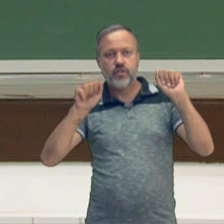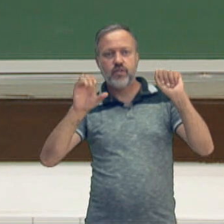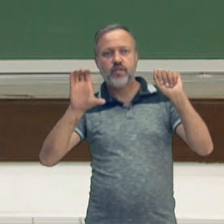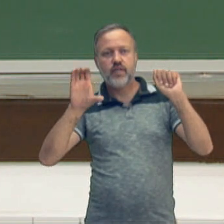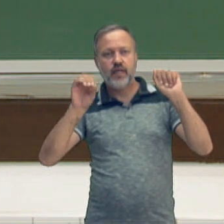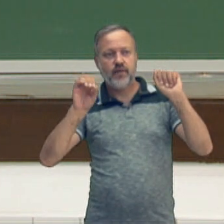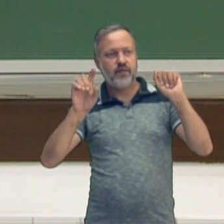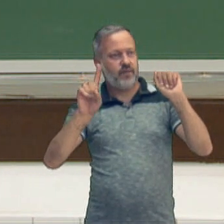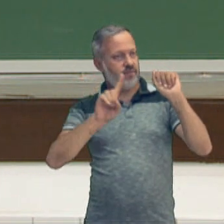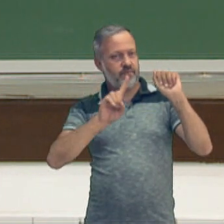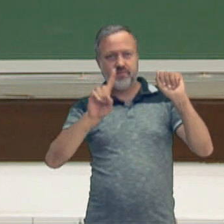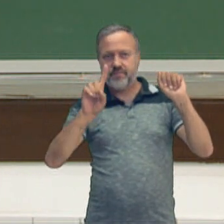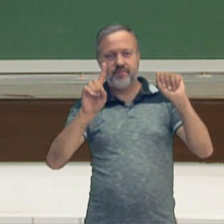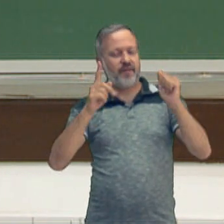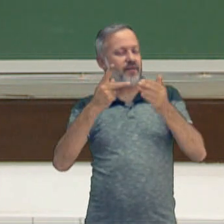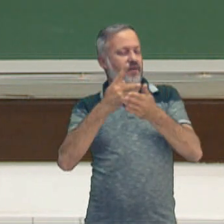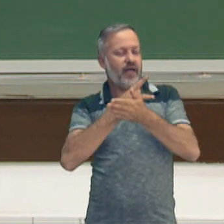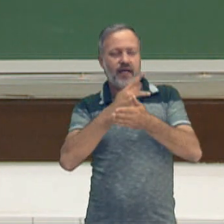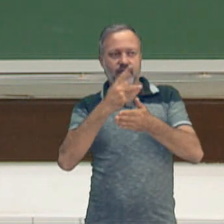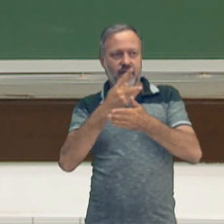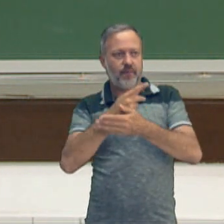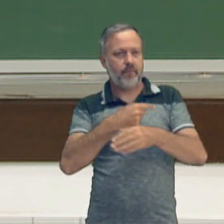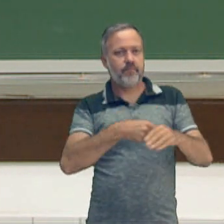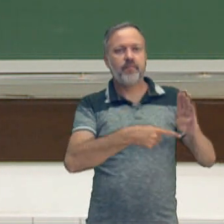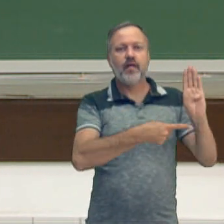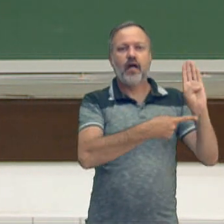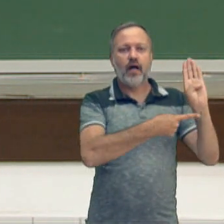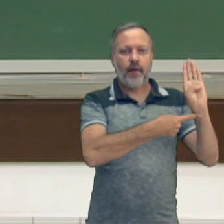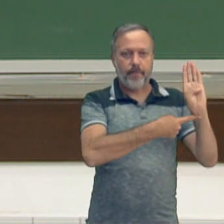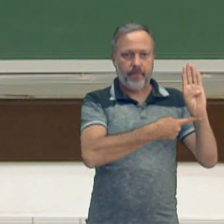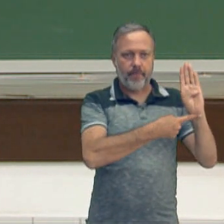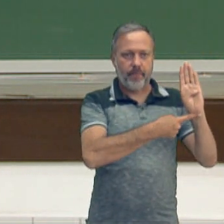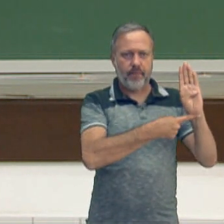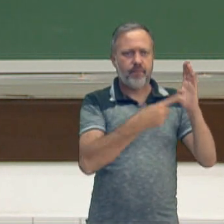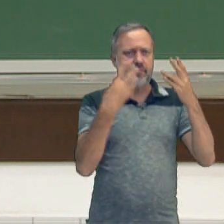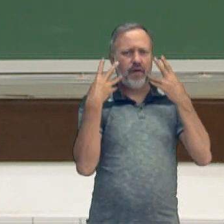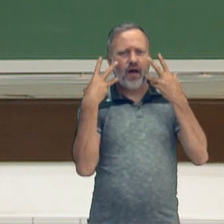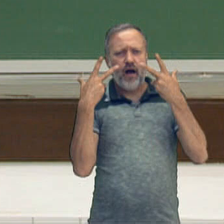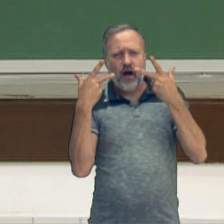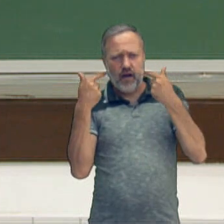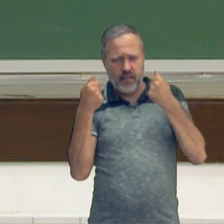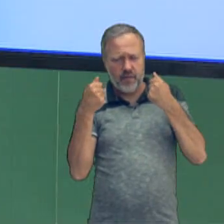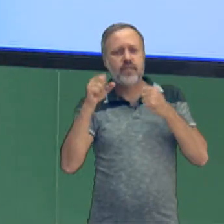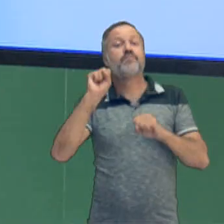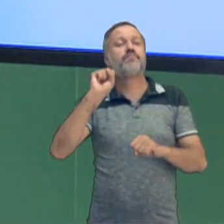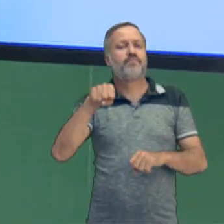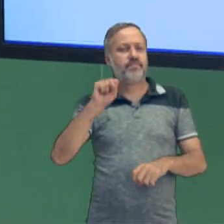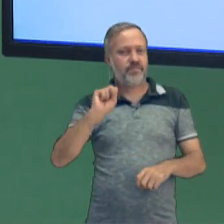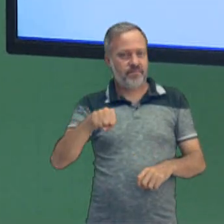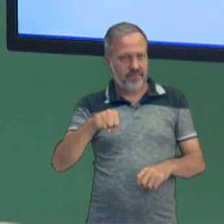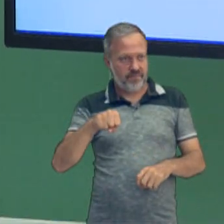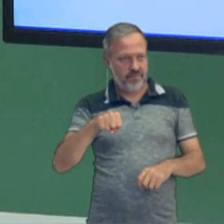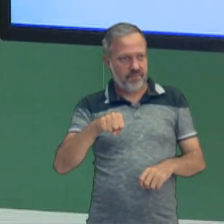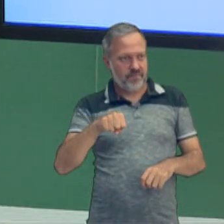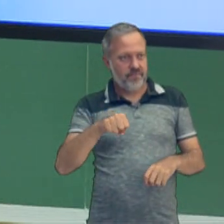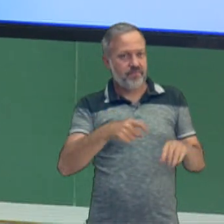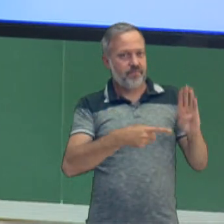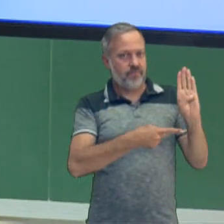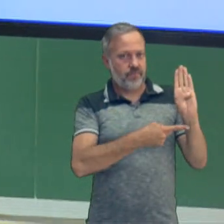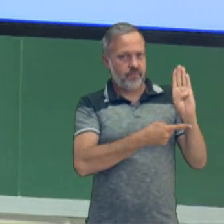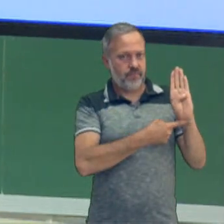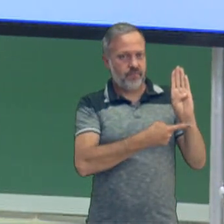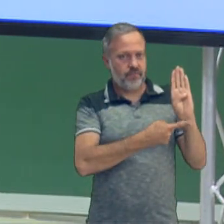não é a letra A, não são as estrelas. Letra B, animais, será? Sim, a resposta correta é: no